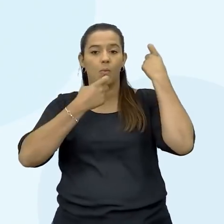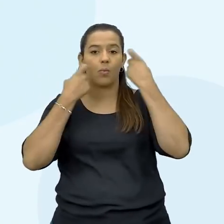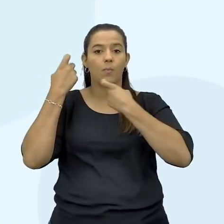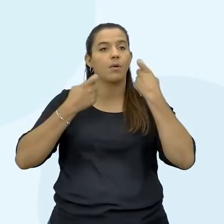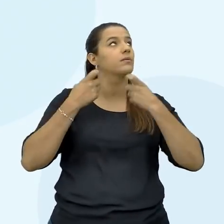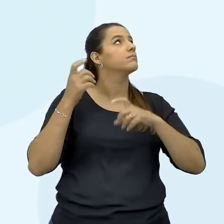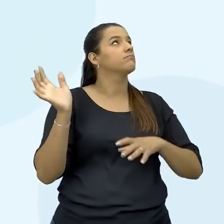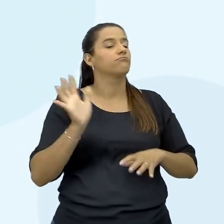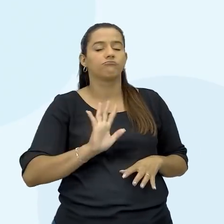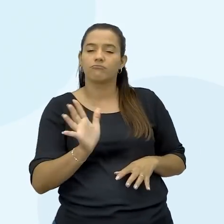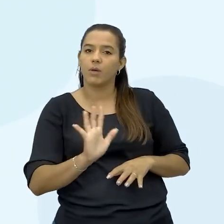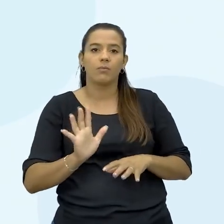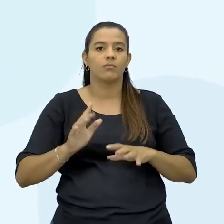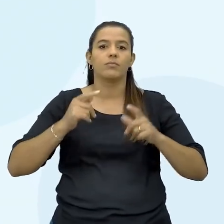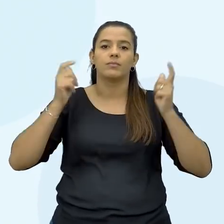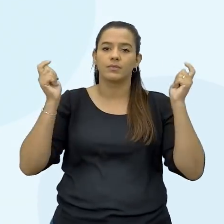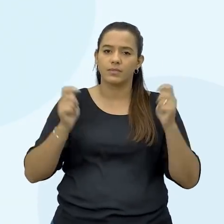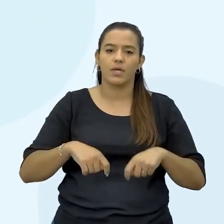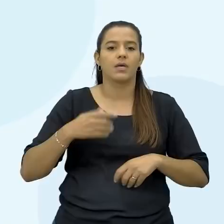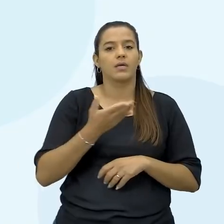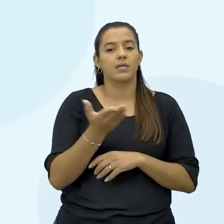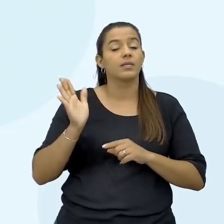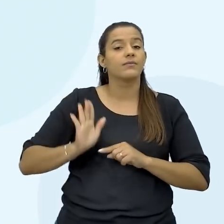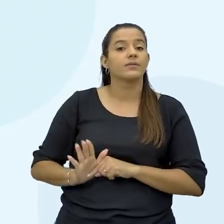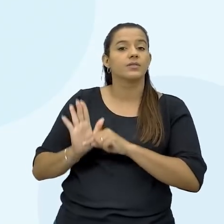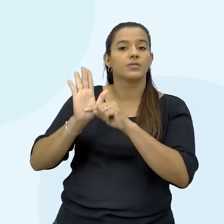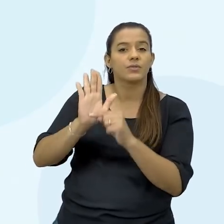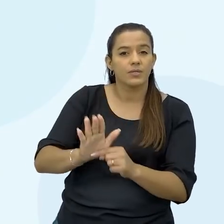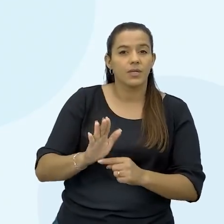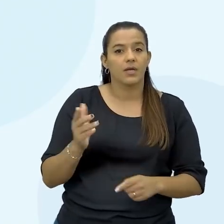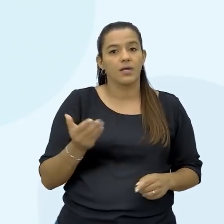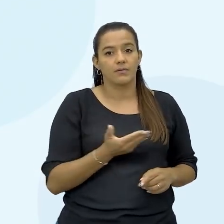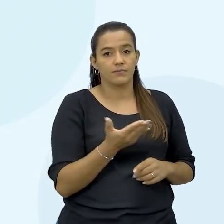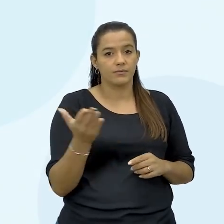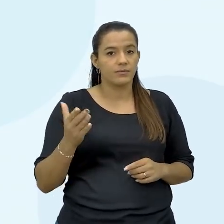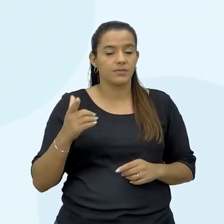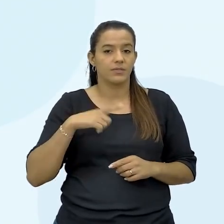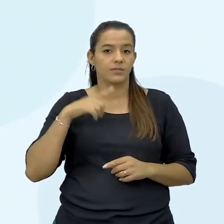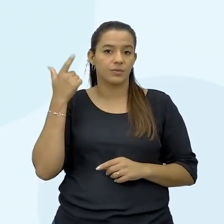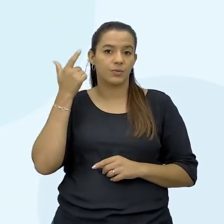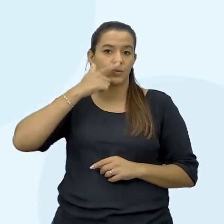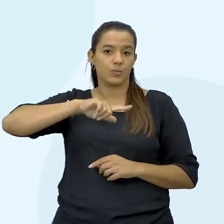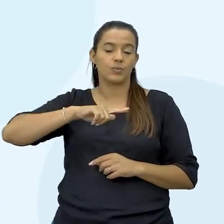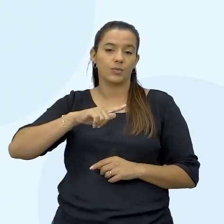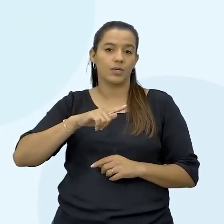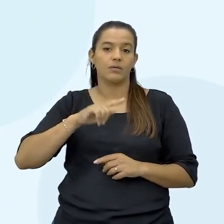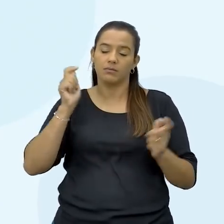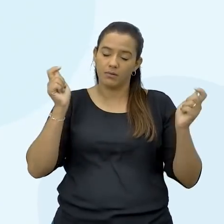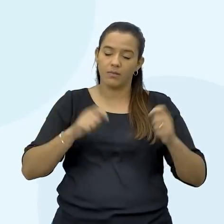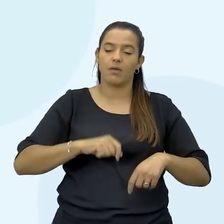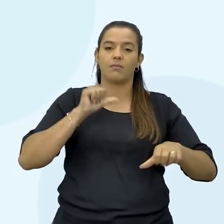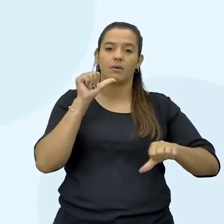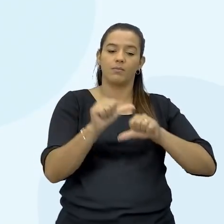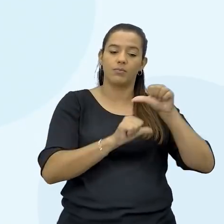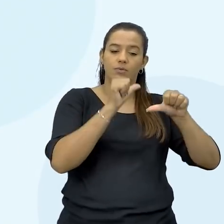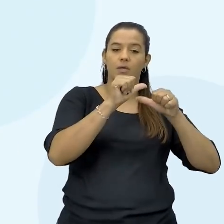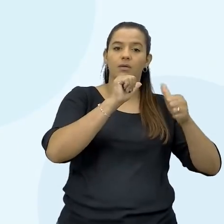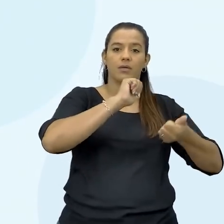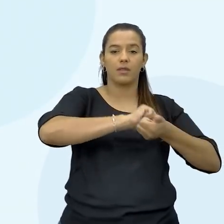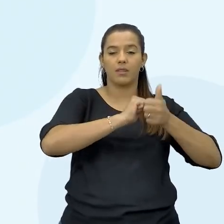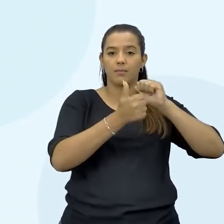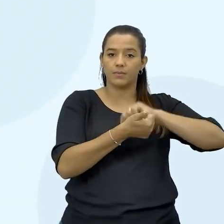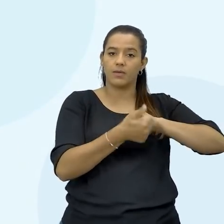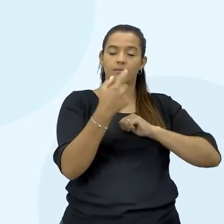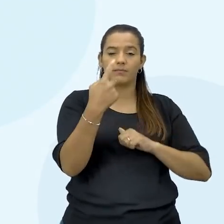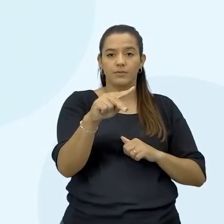que o mapa ele é um documento norteador, mas ele não é um documento engessado, né? Ele serve como base